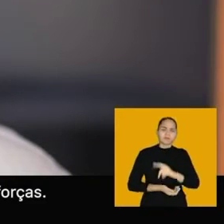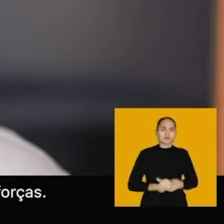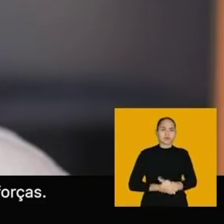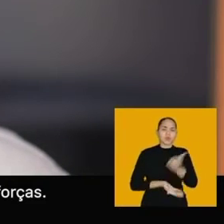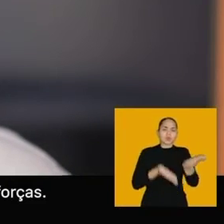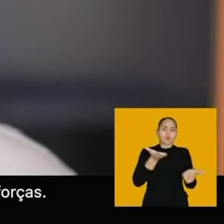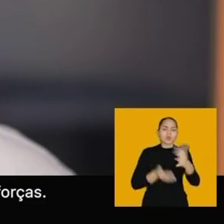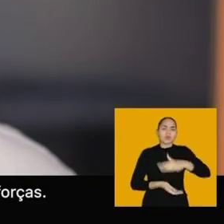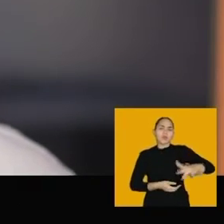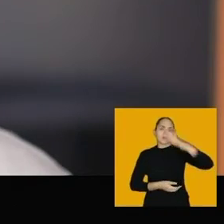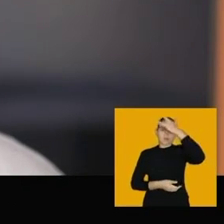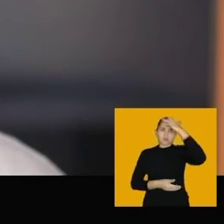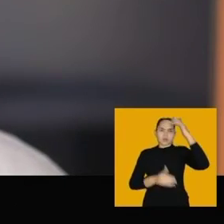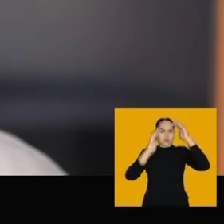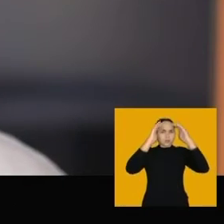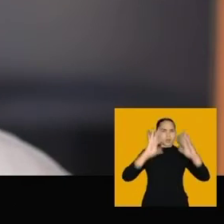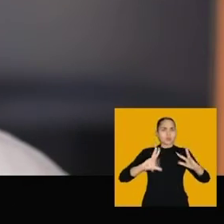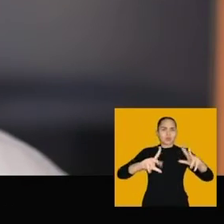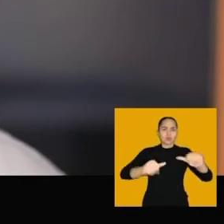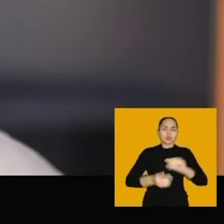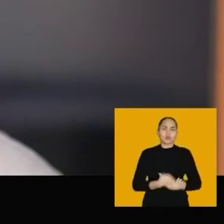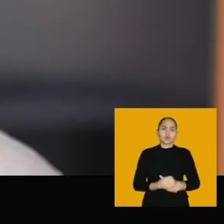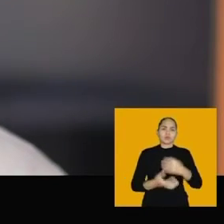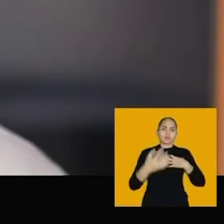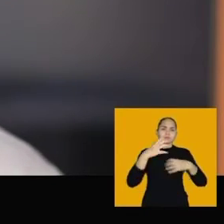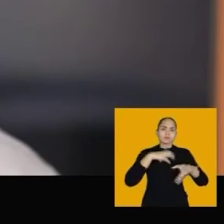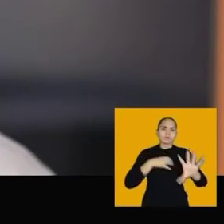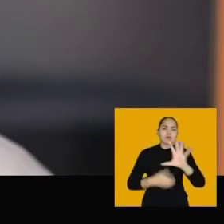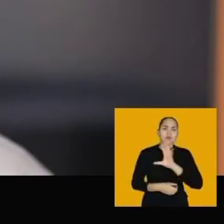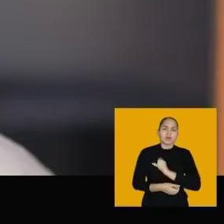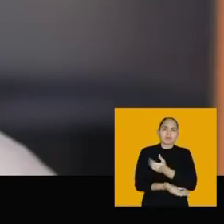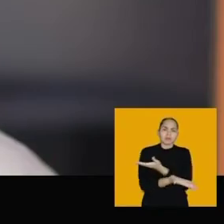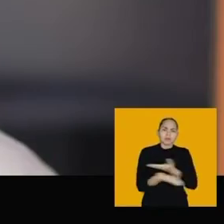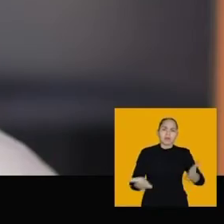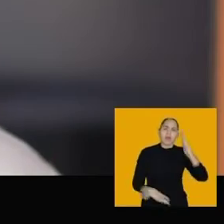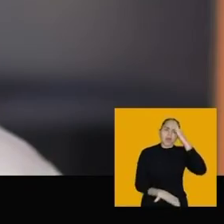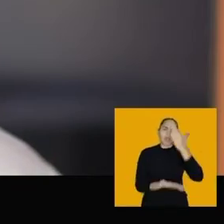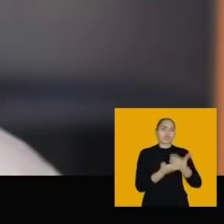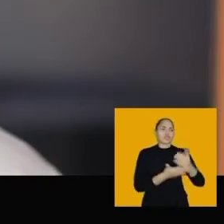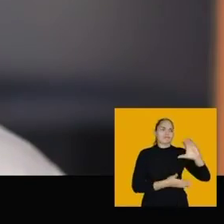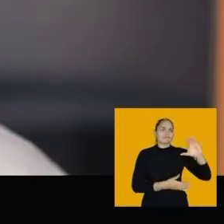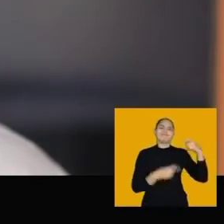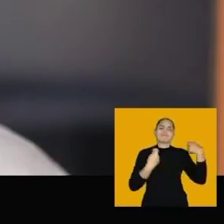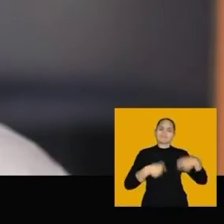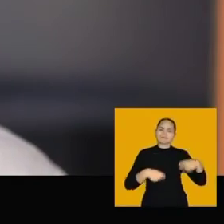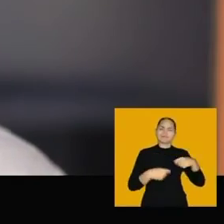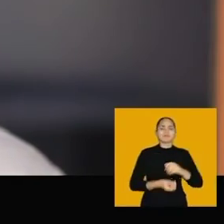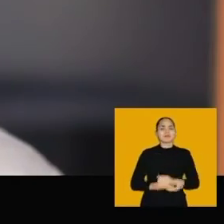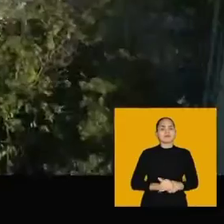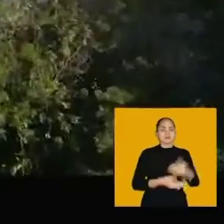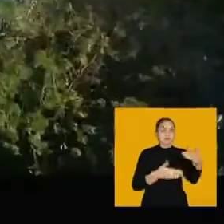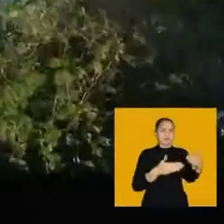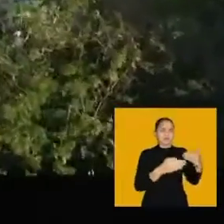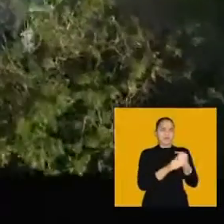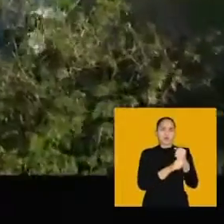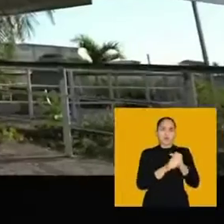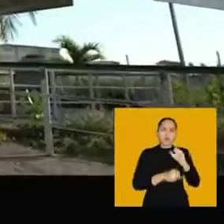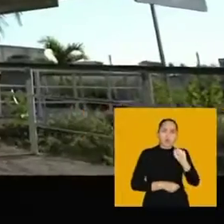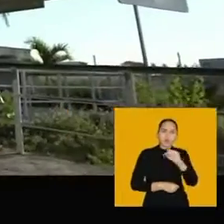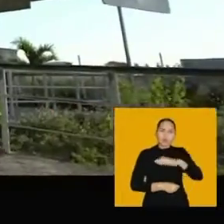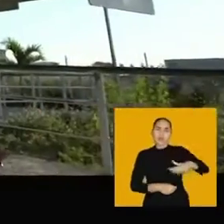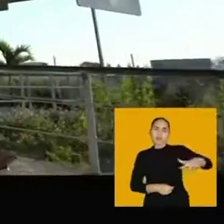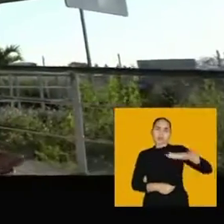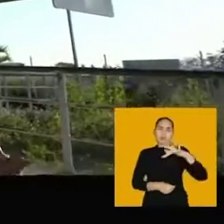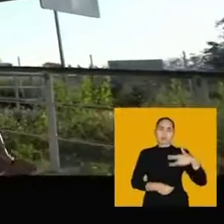e somando forças, cuidando das pessoas com respeito, com empatia pelo próximo e acreditando na ciência. Nos